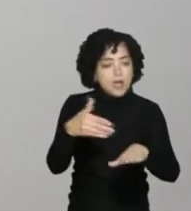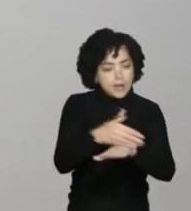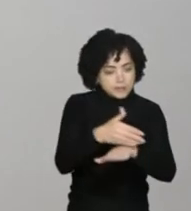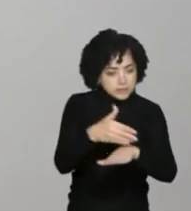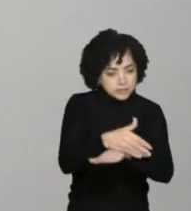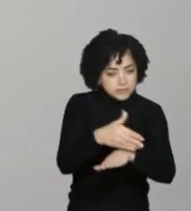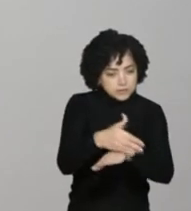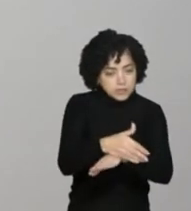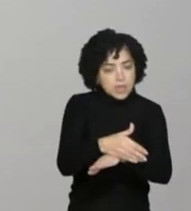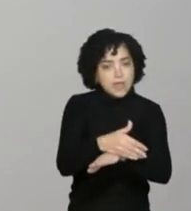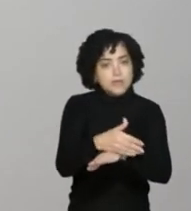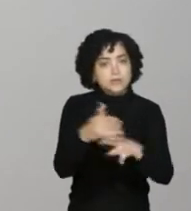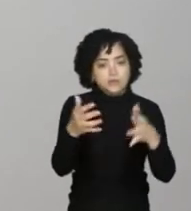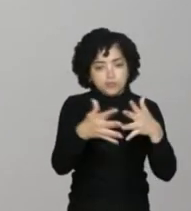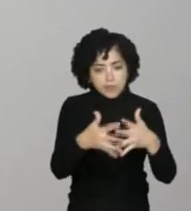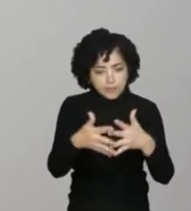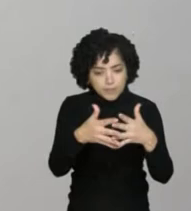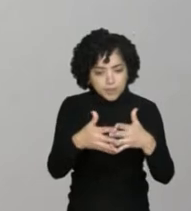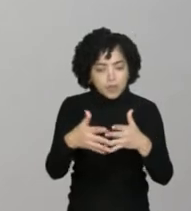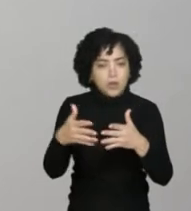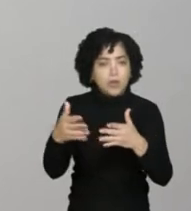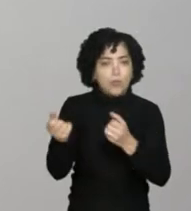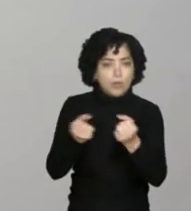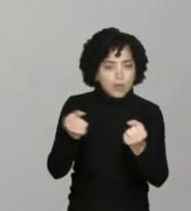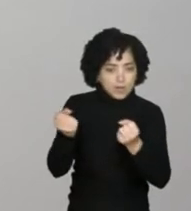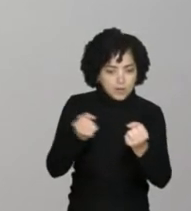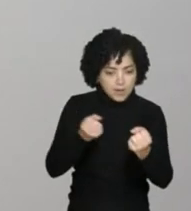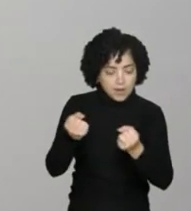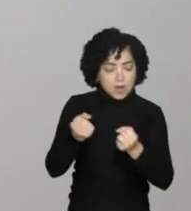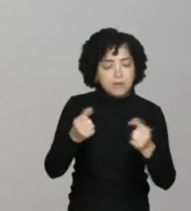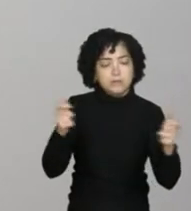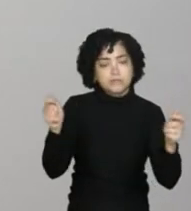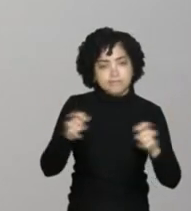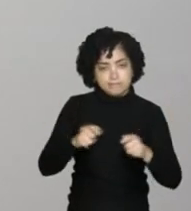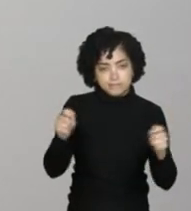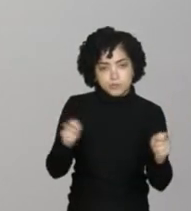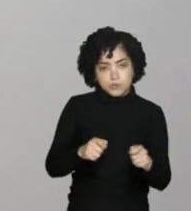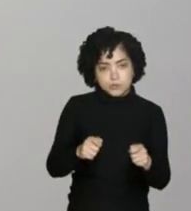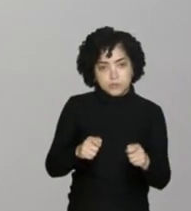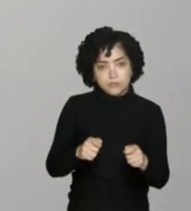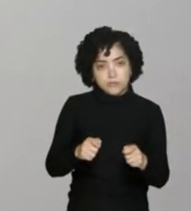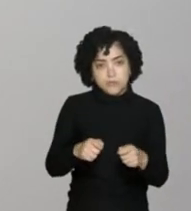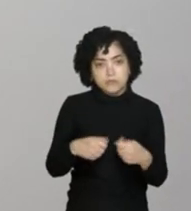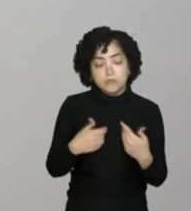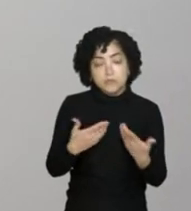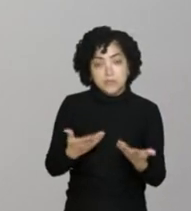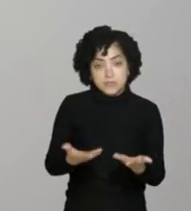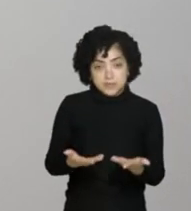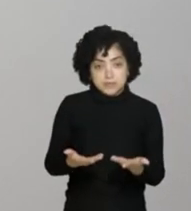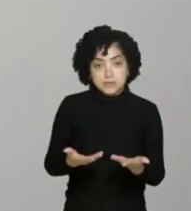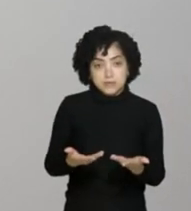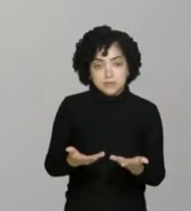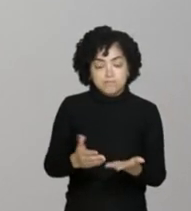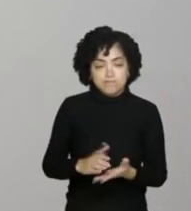né, passar um pelo outro, os caminhões ir, né? Isso eu acho que é possível. Seria